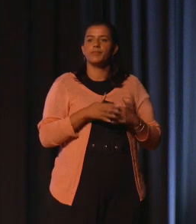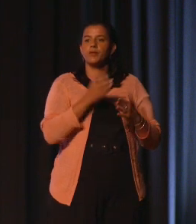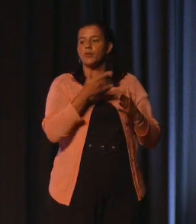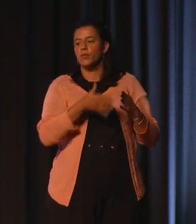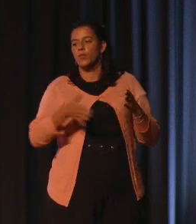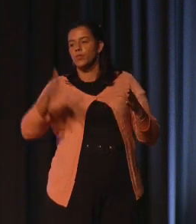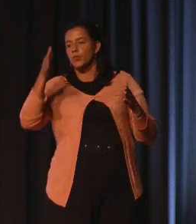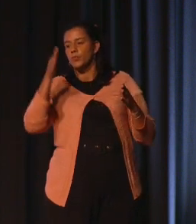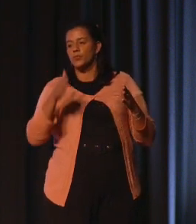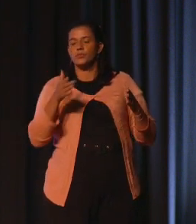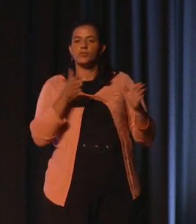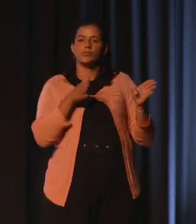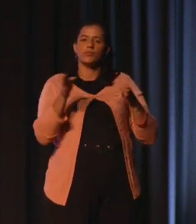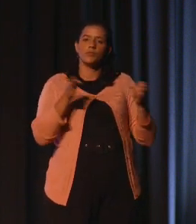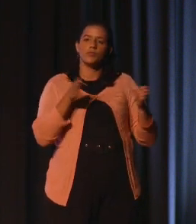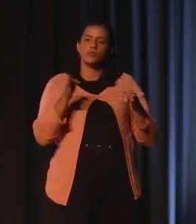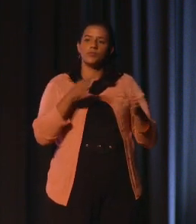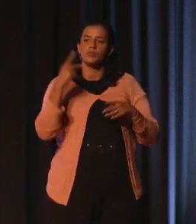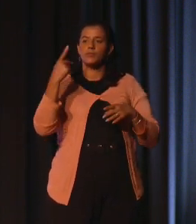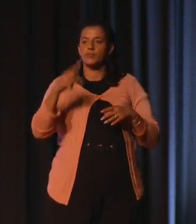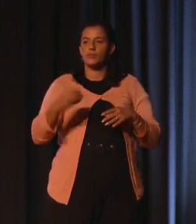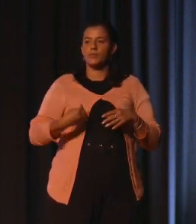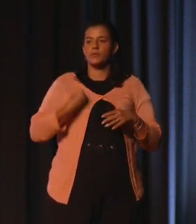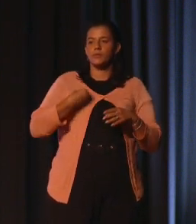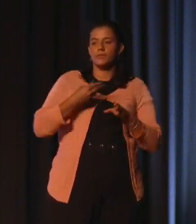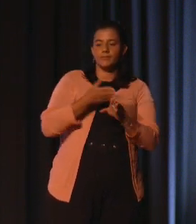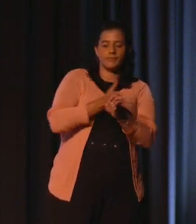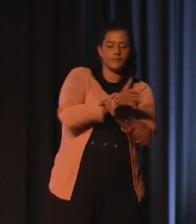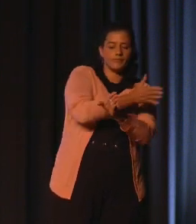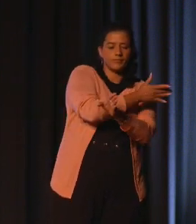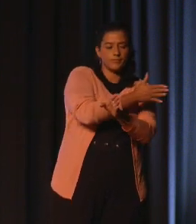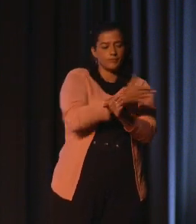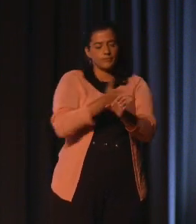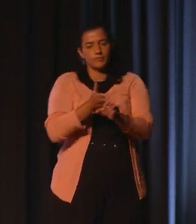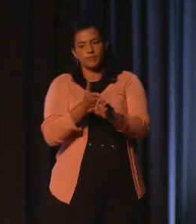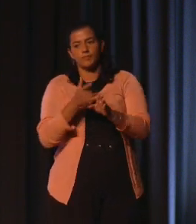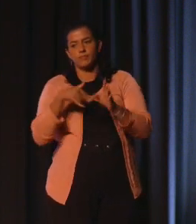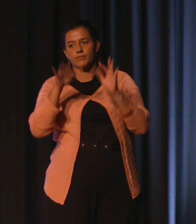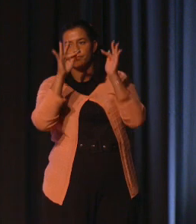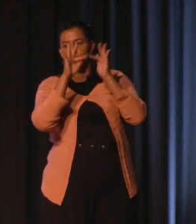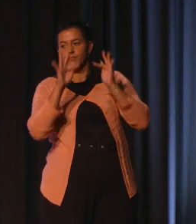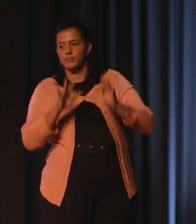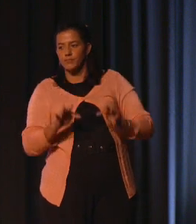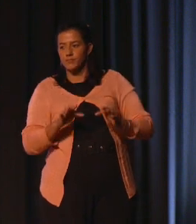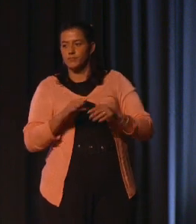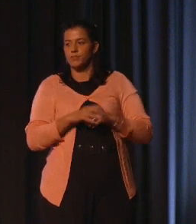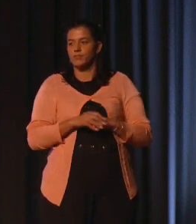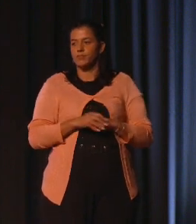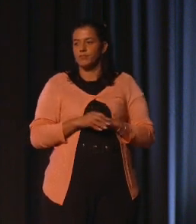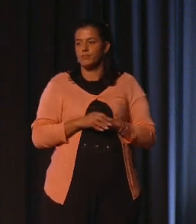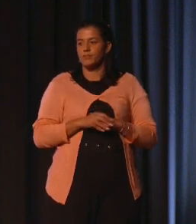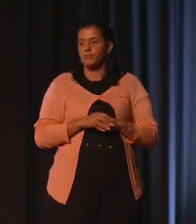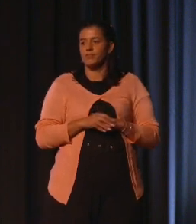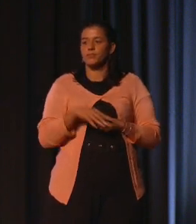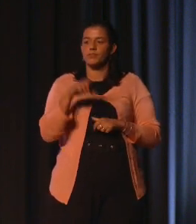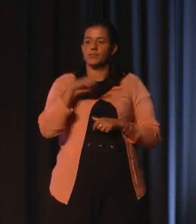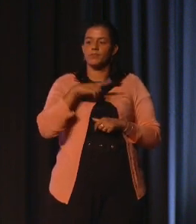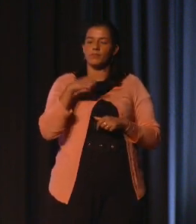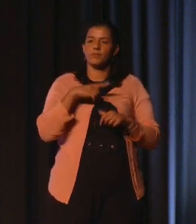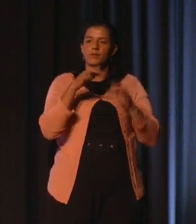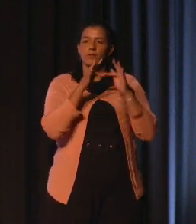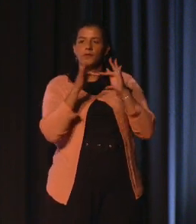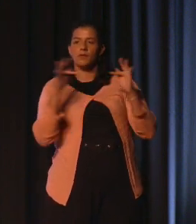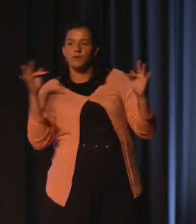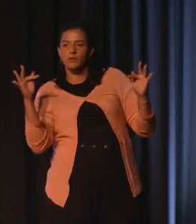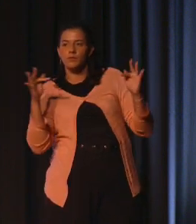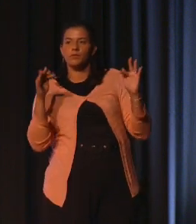para outro espaço, que eu vivi a vida aqui e fui feliz. Então, nós temos aquela frase